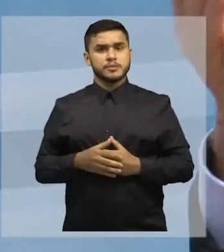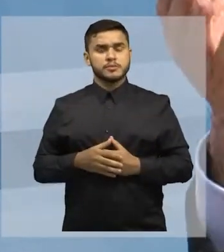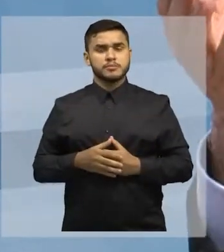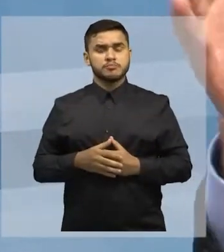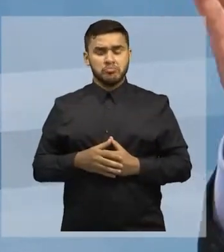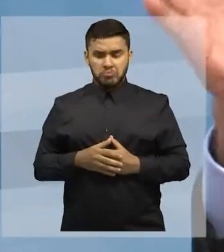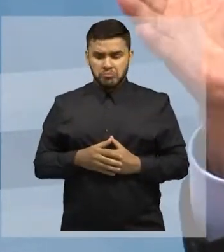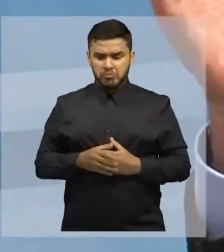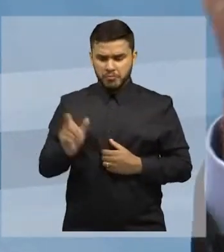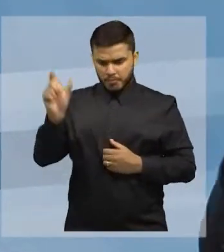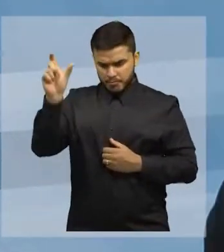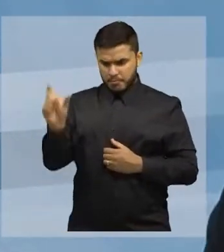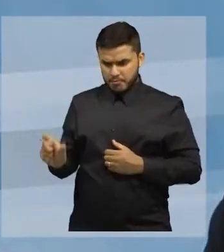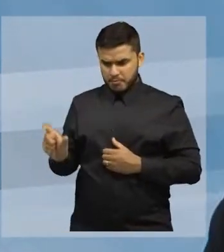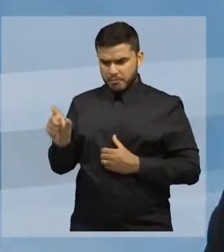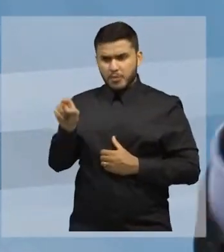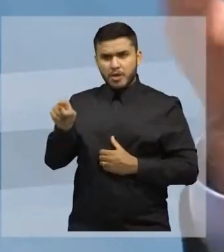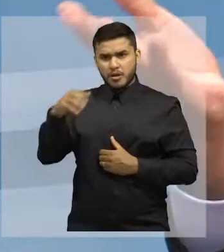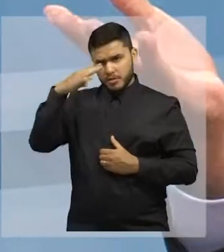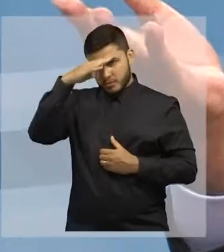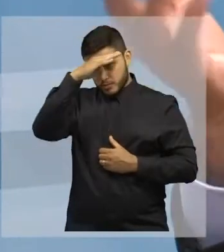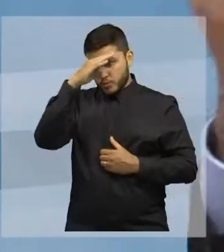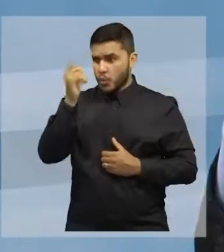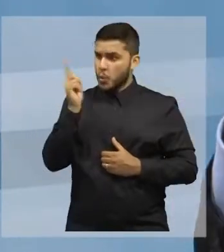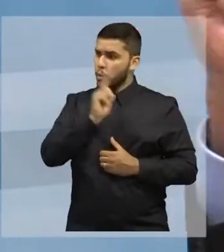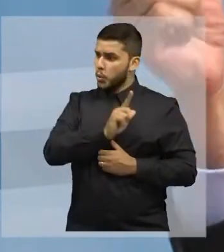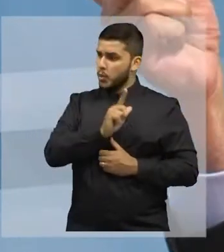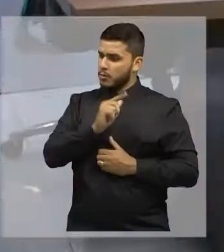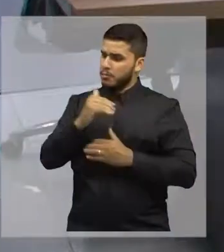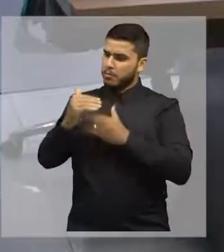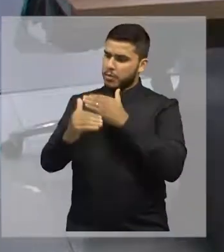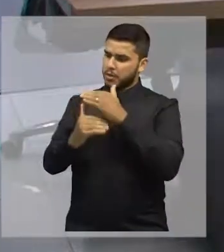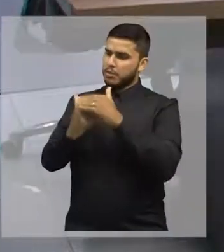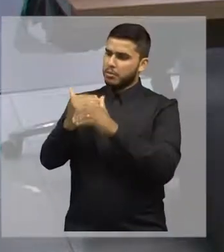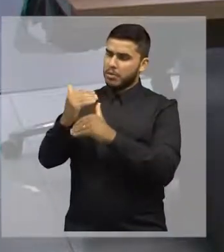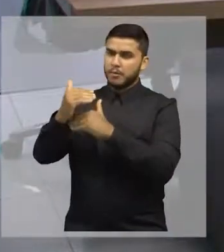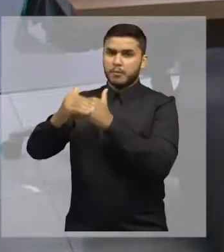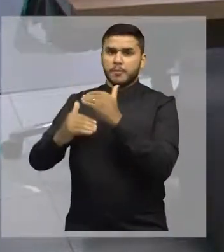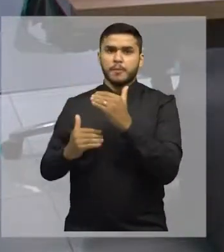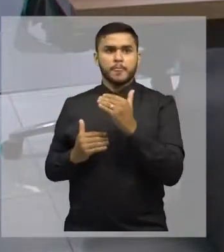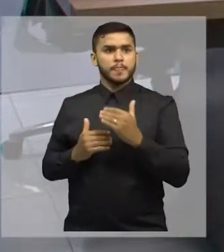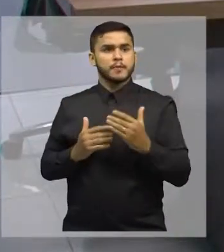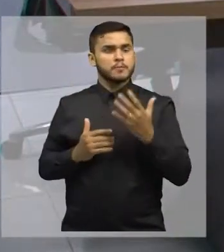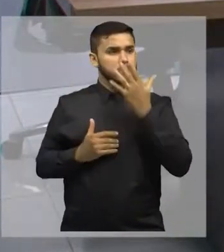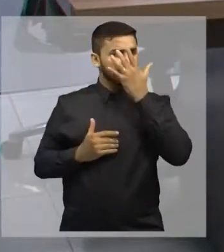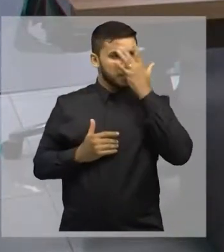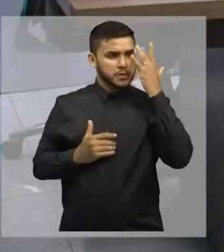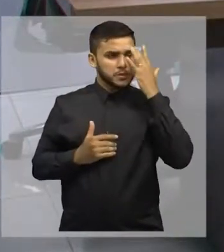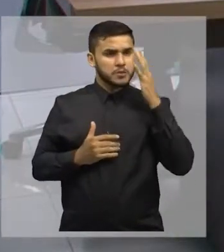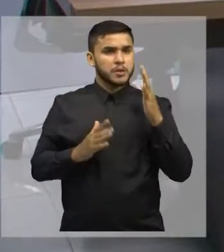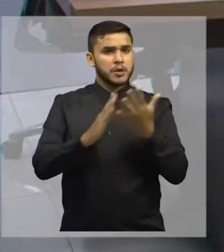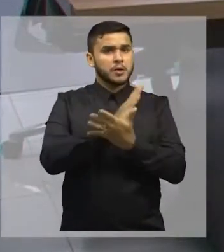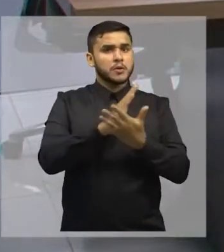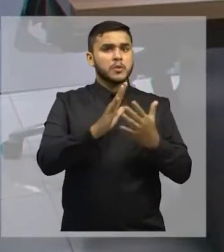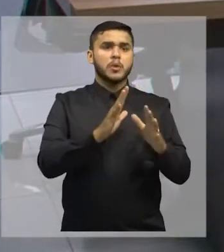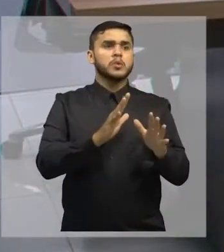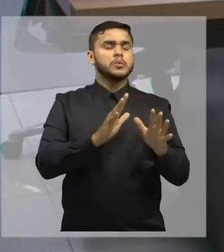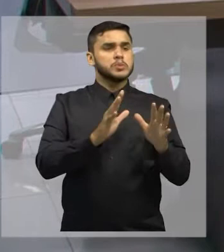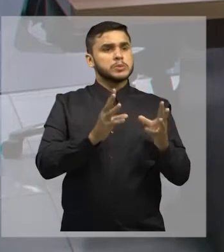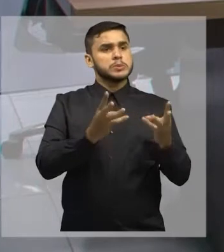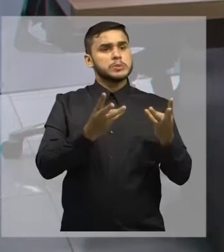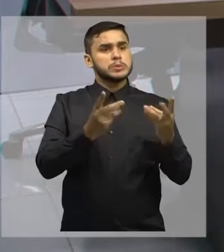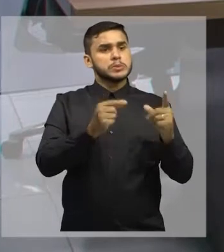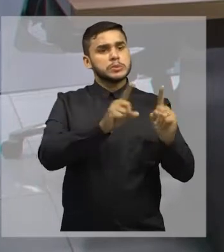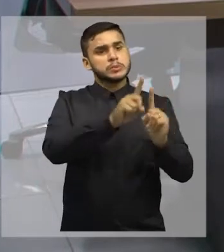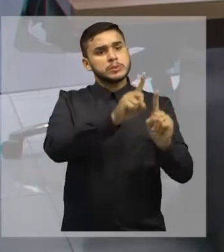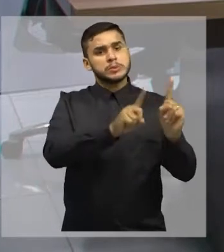está teoricamente dando certo, porque os índices de aprovação dele, com algumas oscilações, os índices